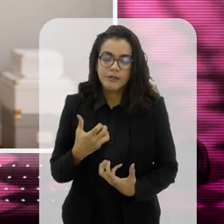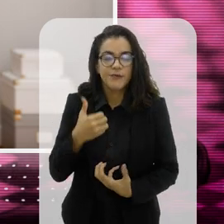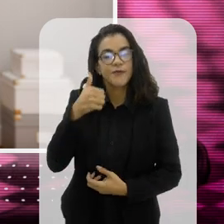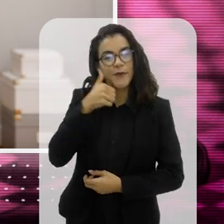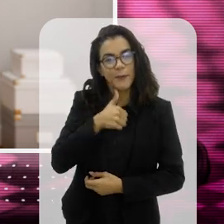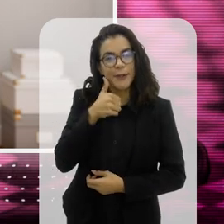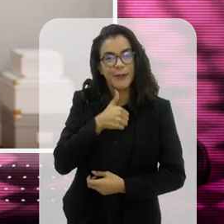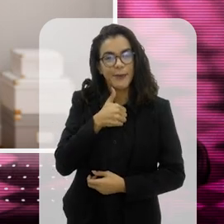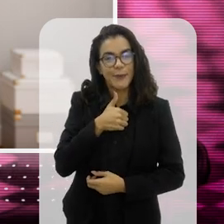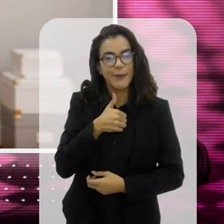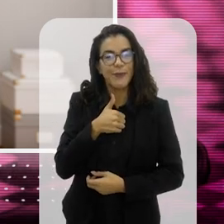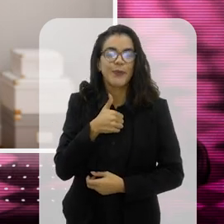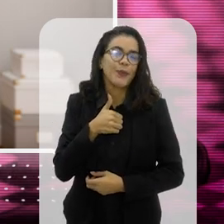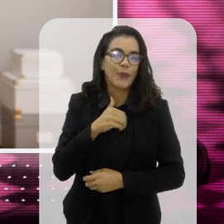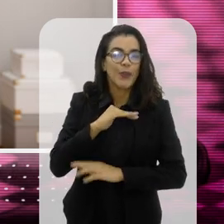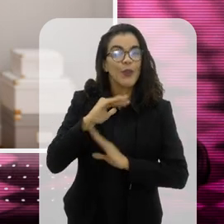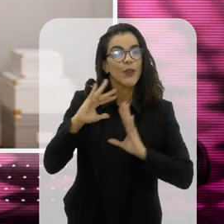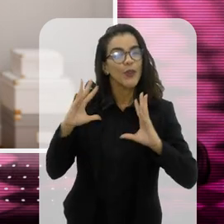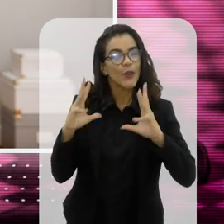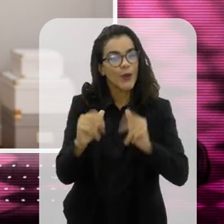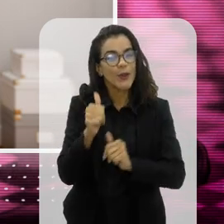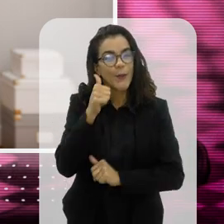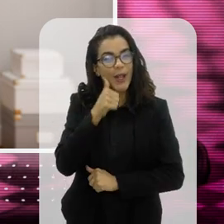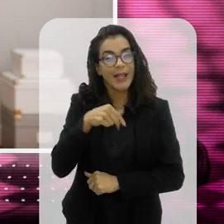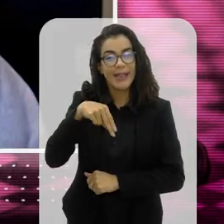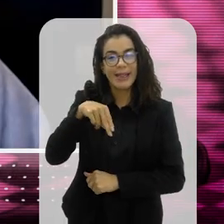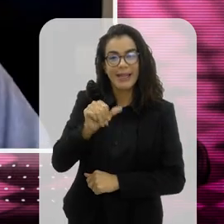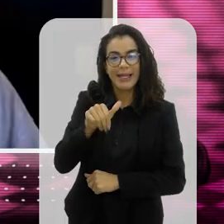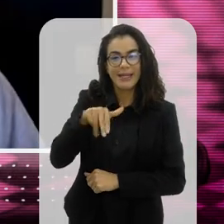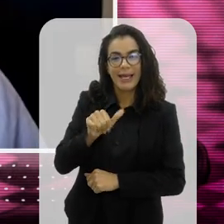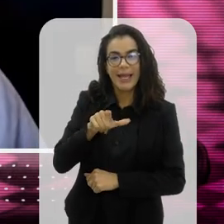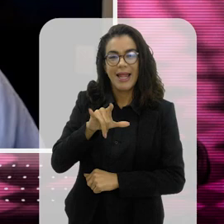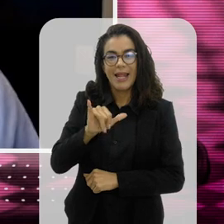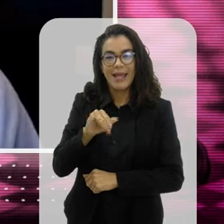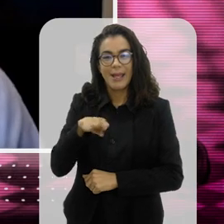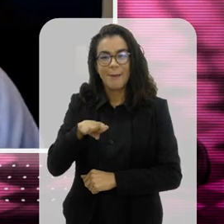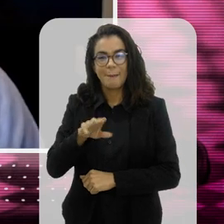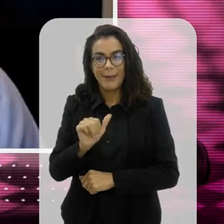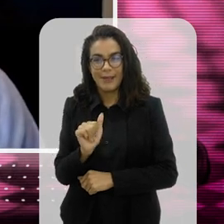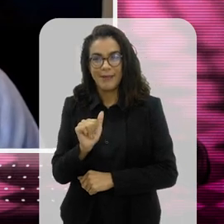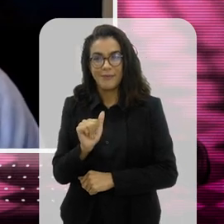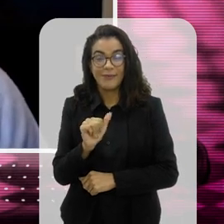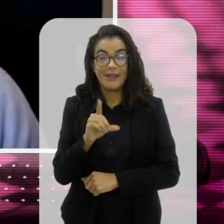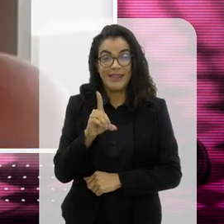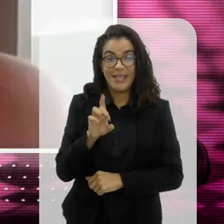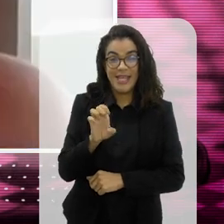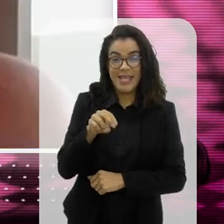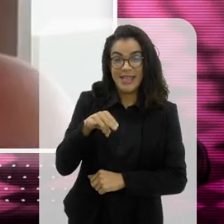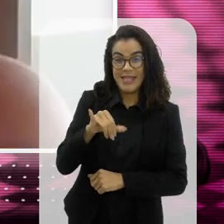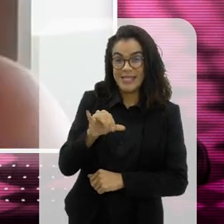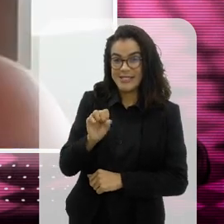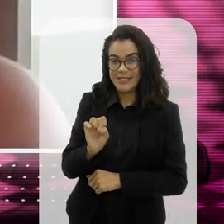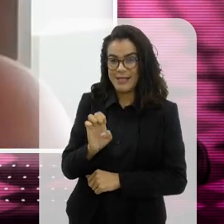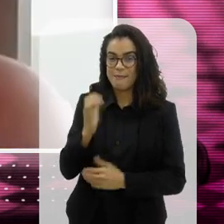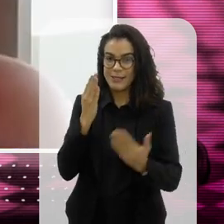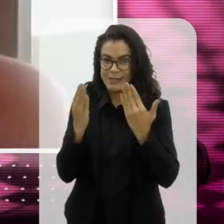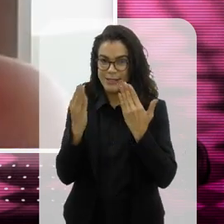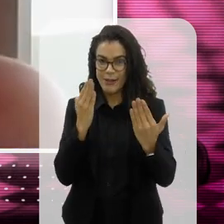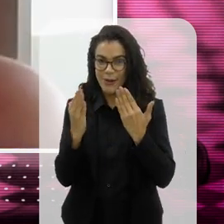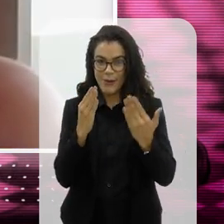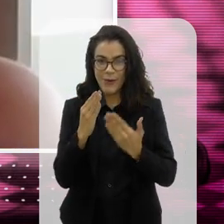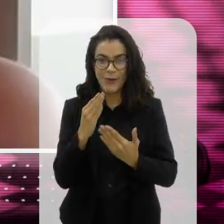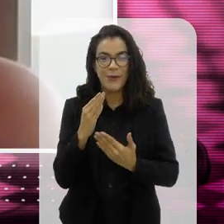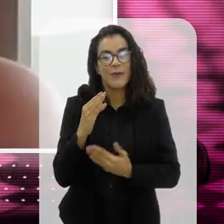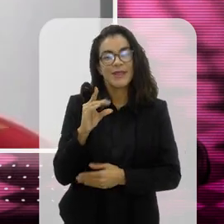feminina. Esse é o tema do Toda Mulher. Eu recebo Nana Lima, diretora da Think Olga, Denise Sena,